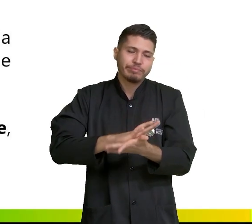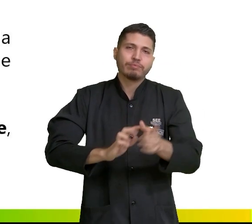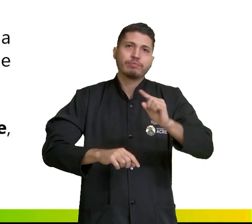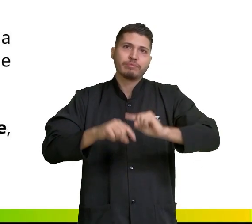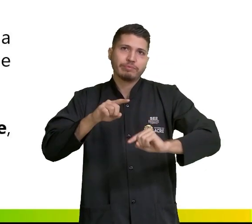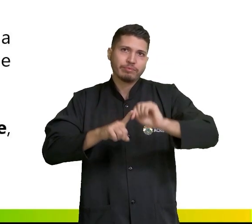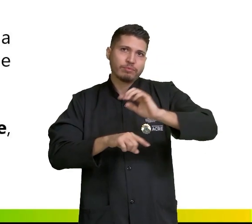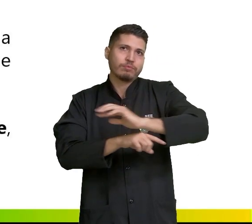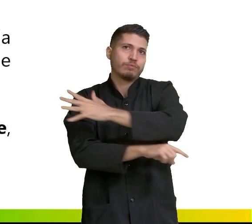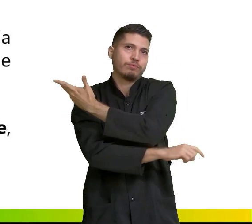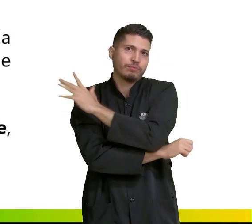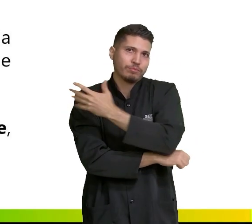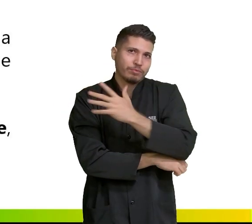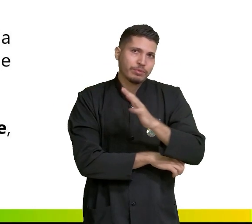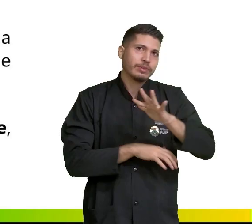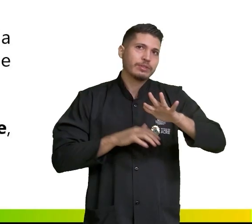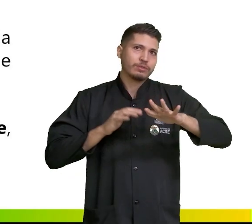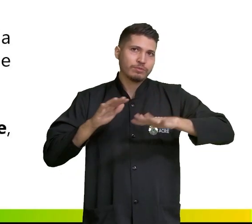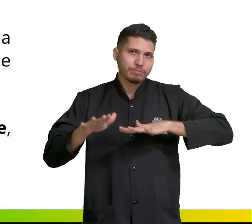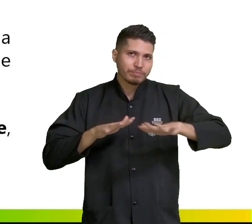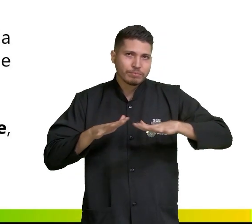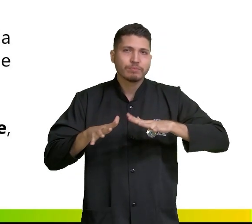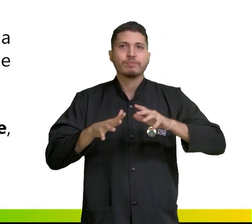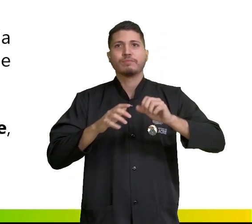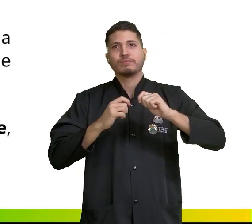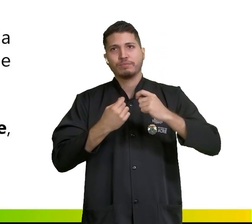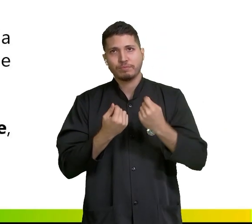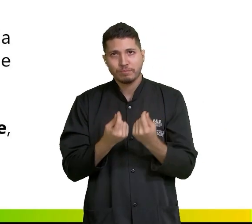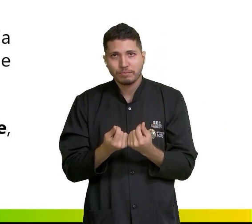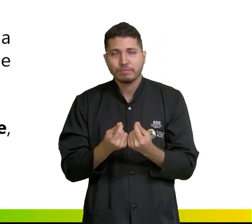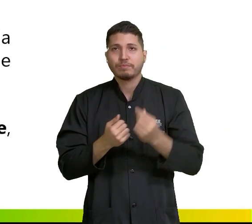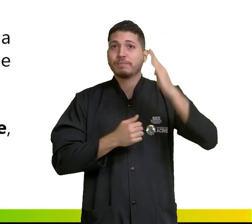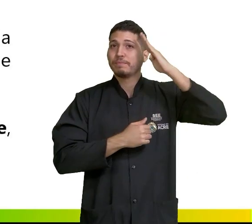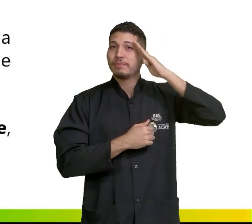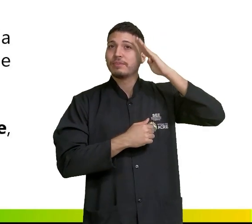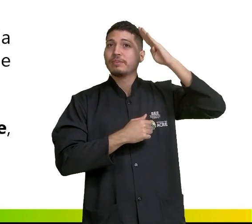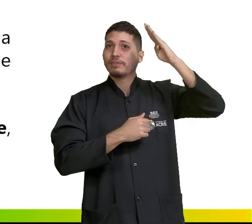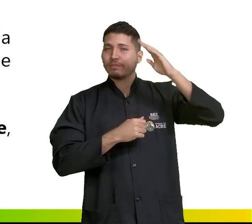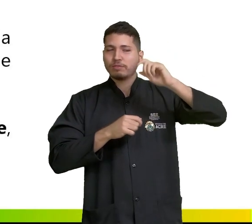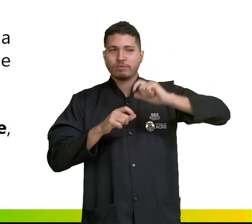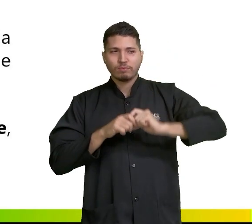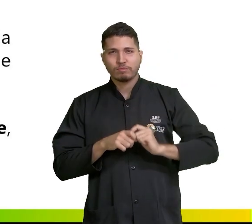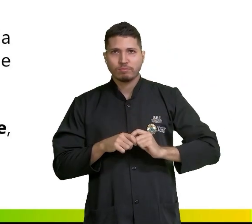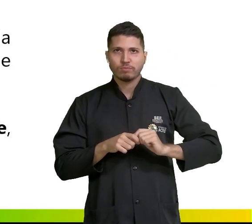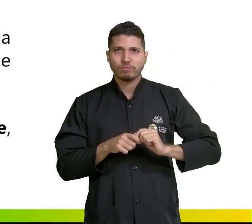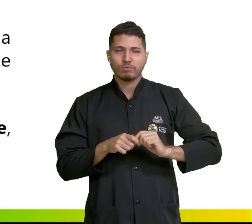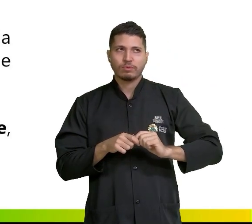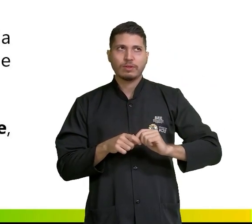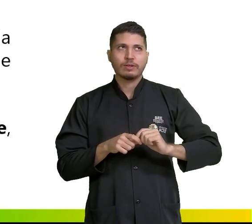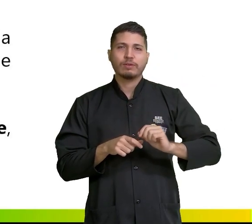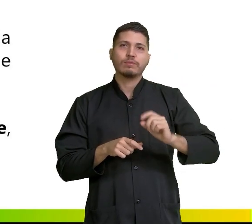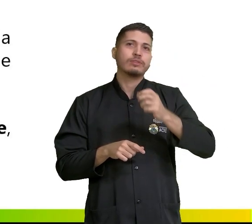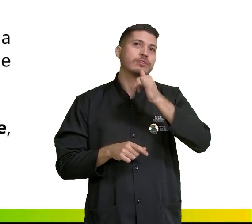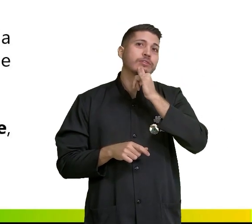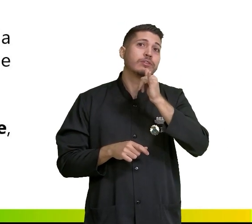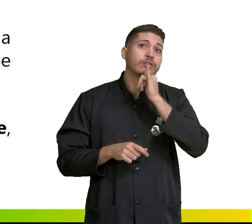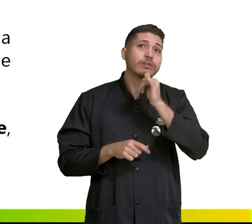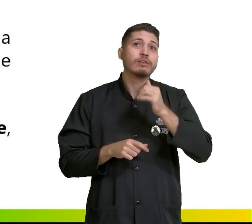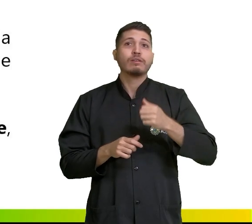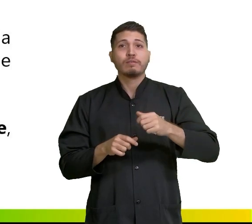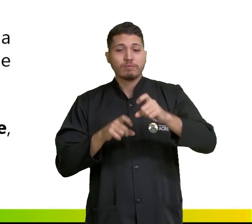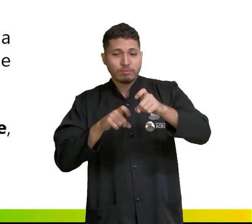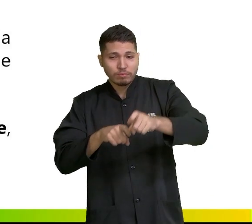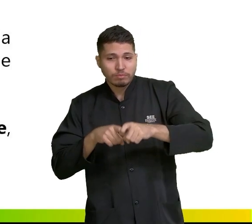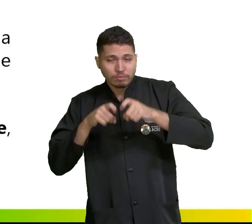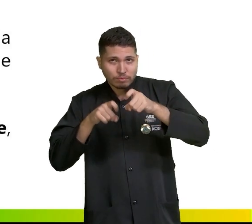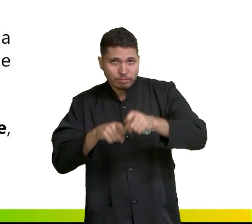recursos são as atividades econômicas, tá? Principalmente aquelas atividades em expansão, como agropecuária,